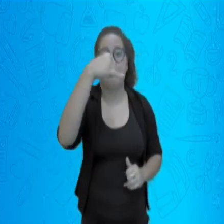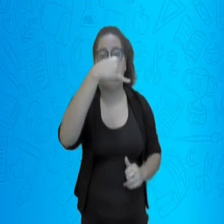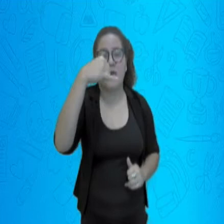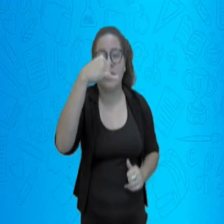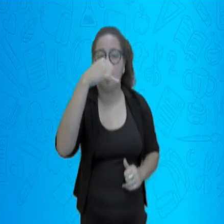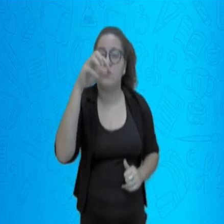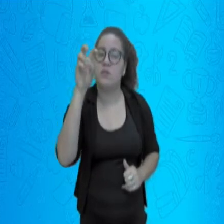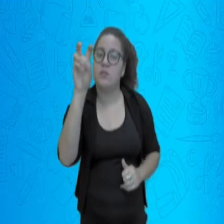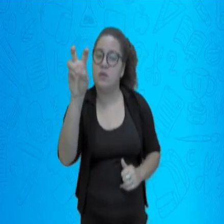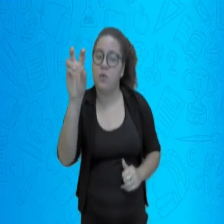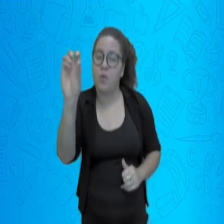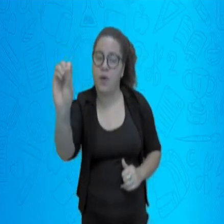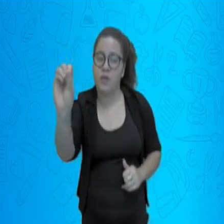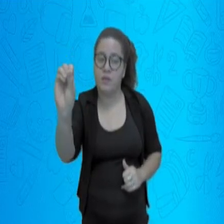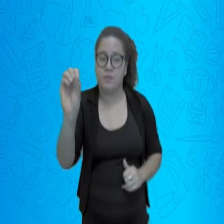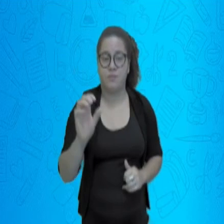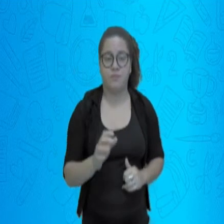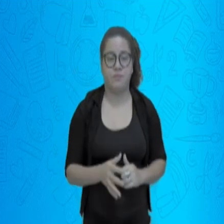menos 50.